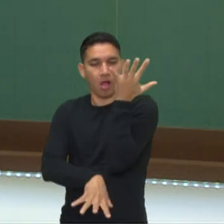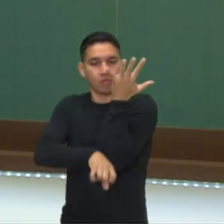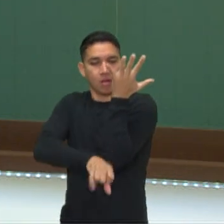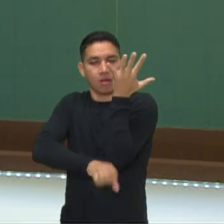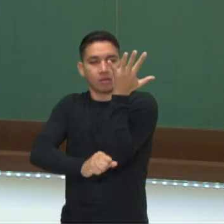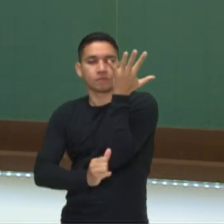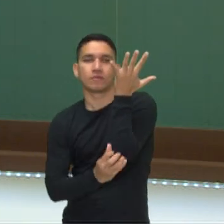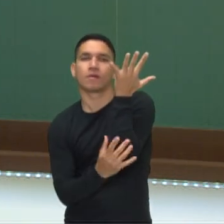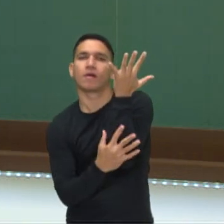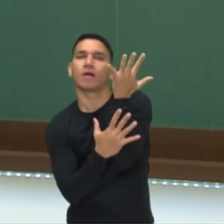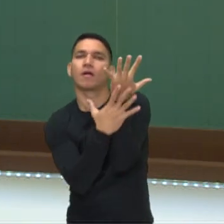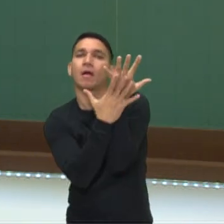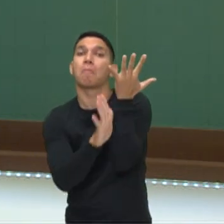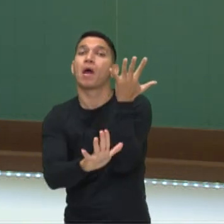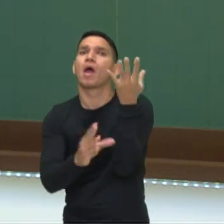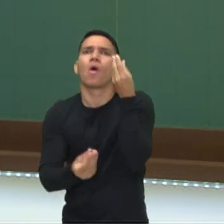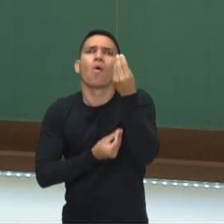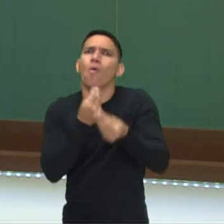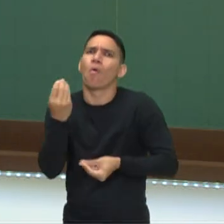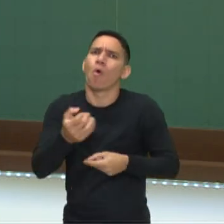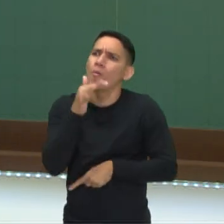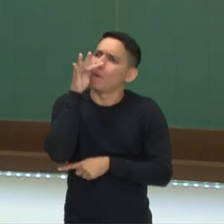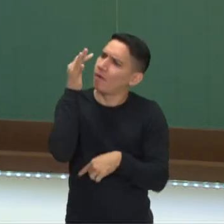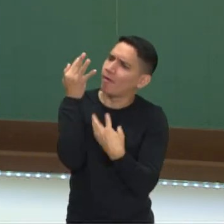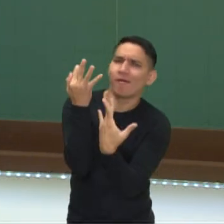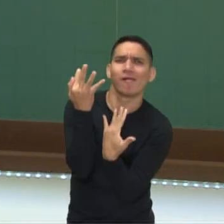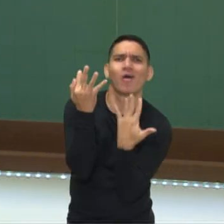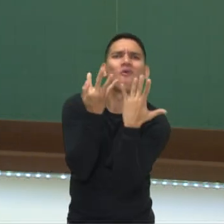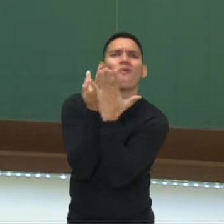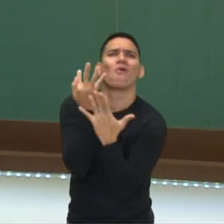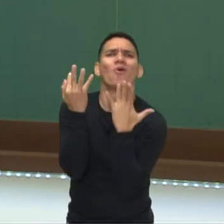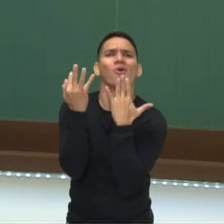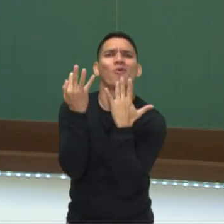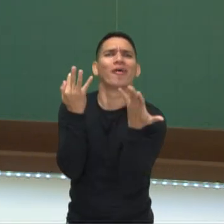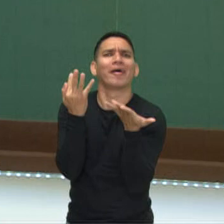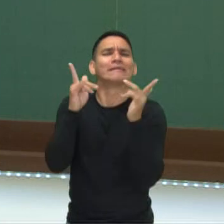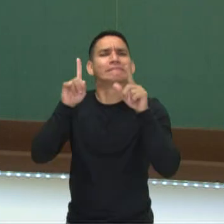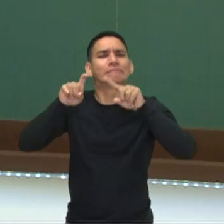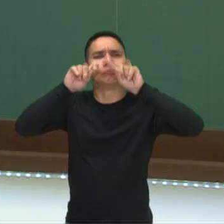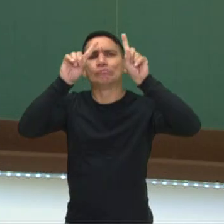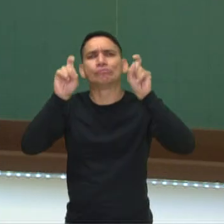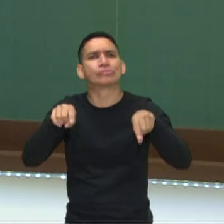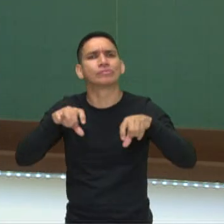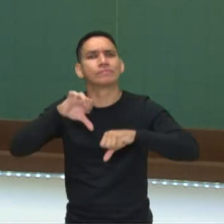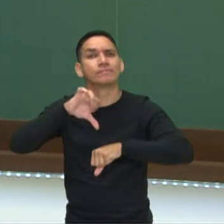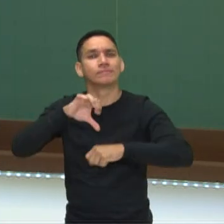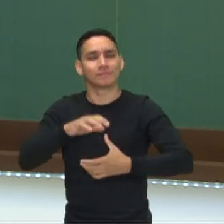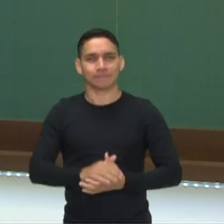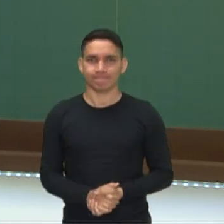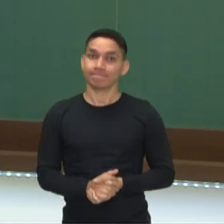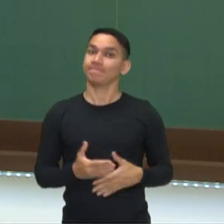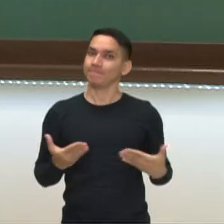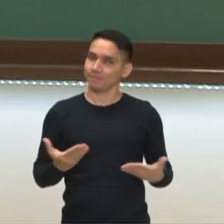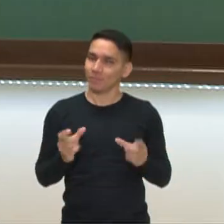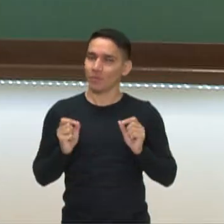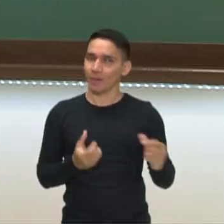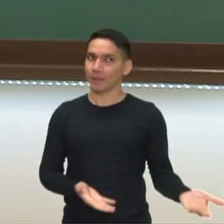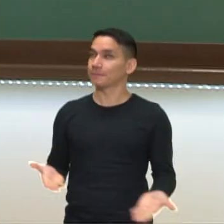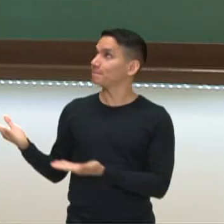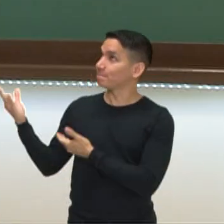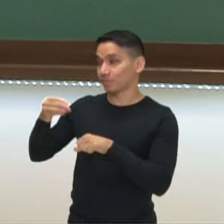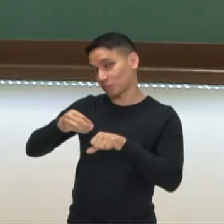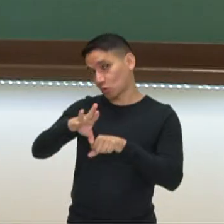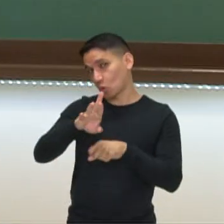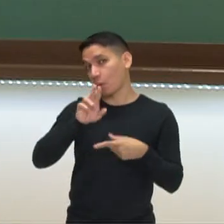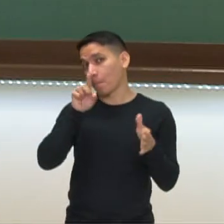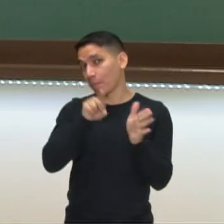como será que essa flor então fica colorida? Esse é o nosso problema de hoje. Então, aqui eu tenho uma sugestão